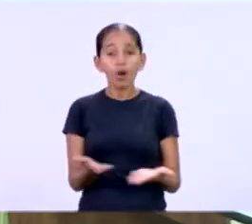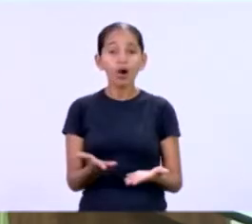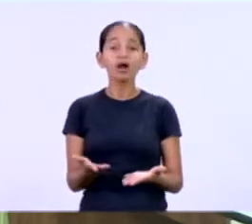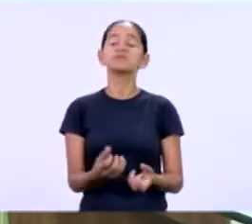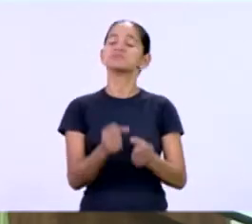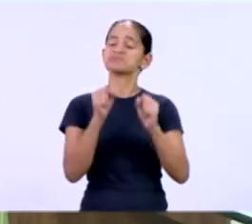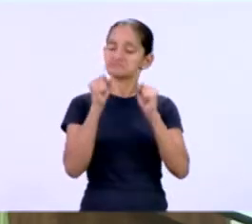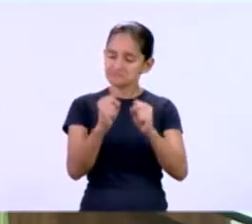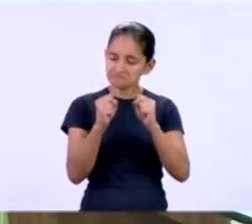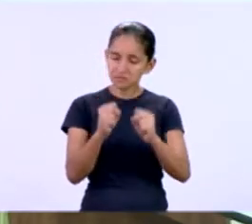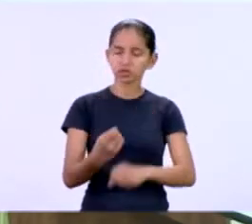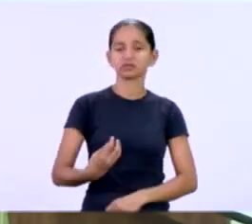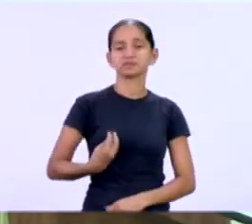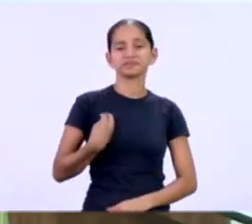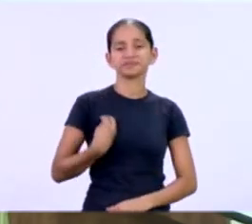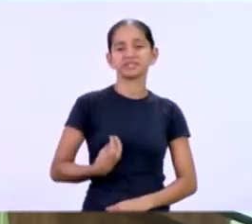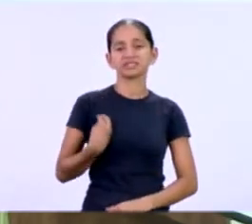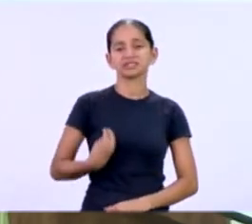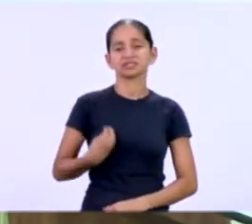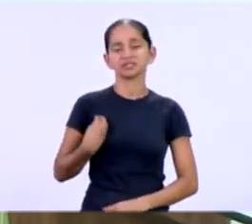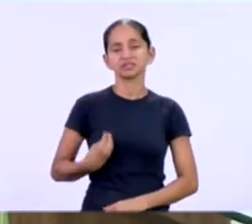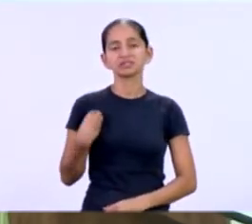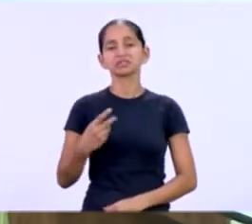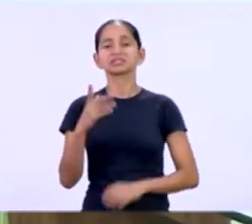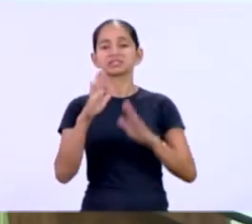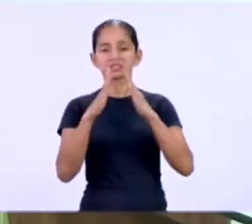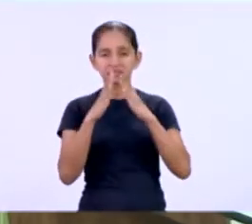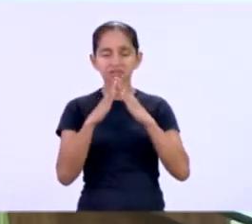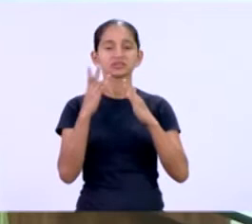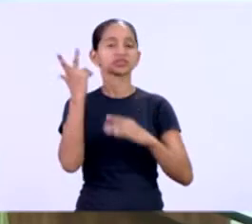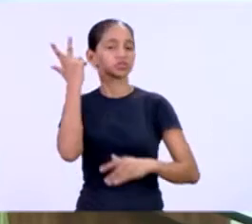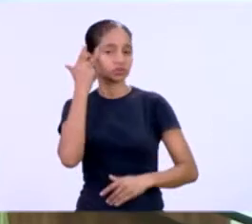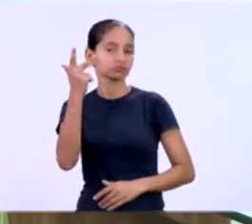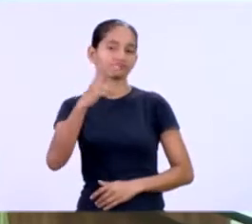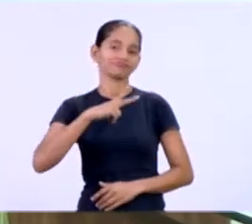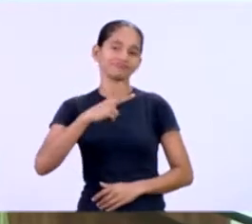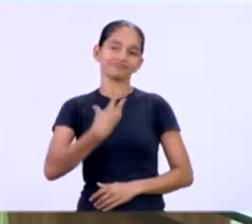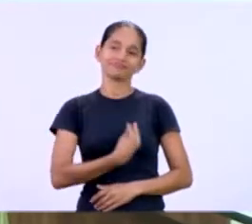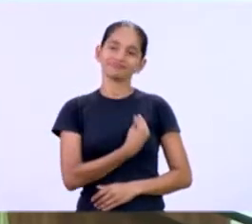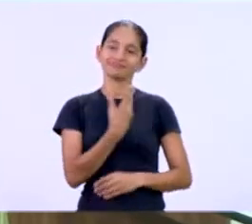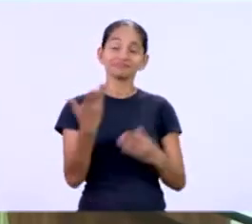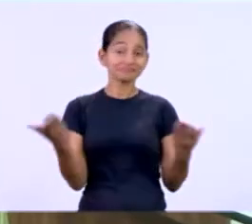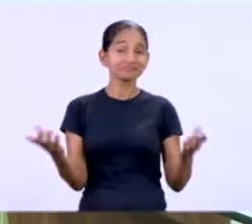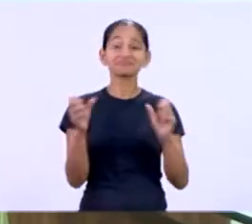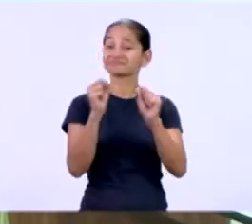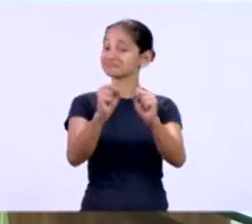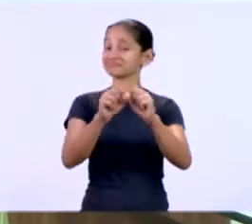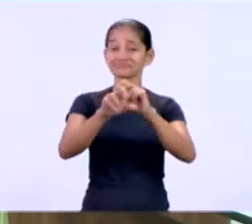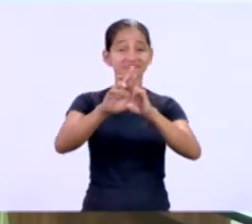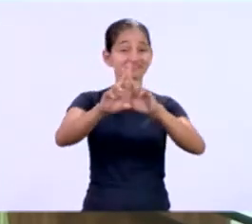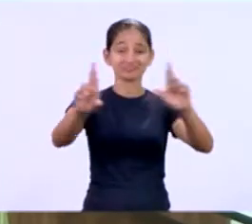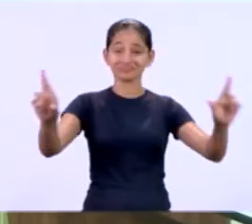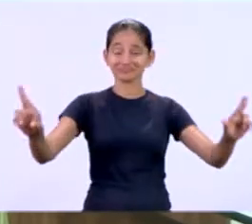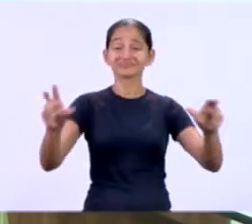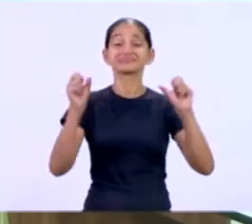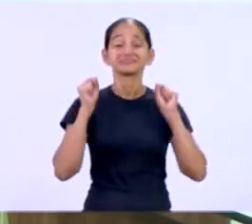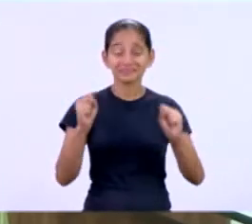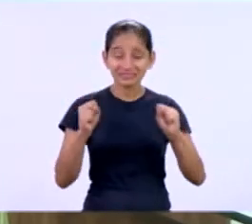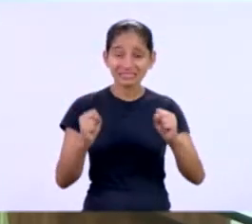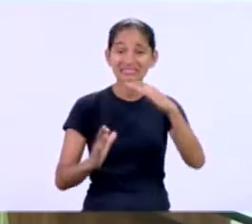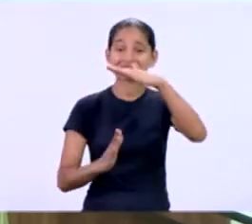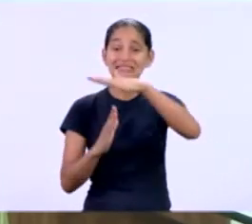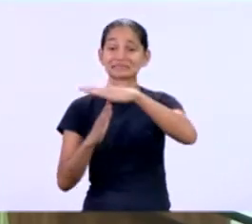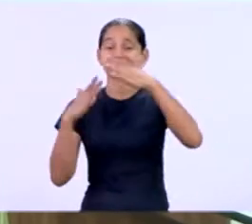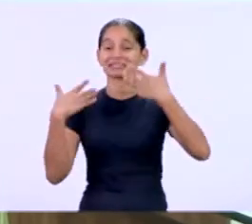aliás, ser aplicados na nossa própria vida, no cotidiano da gente, da nossa vida particular. Questão de dívida, saber qual que é o seu